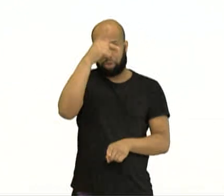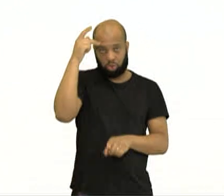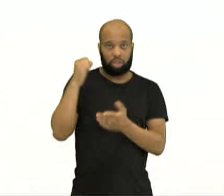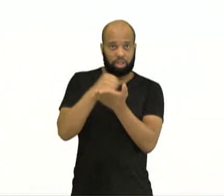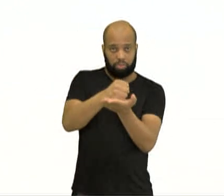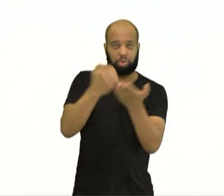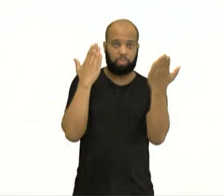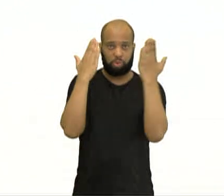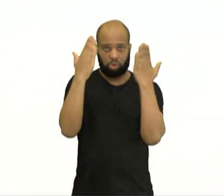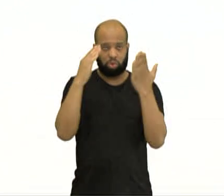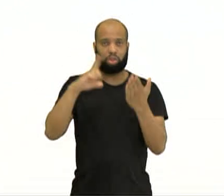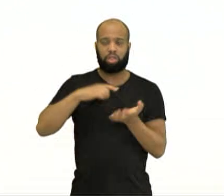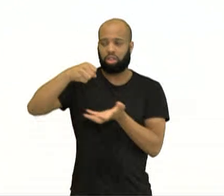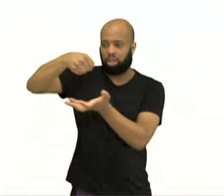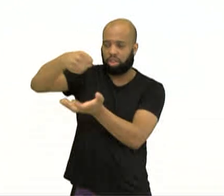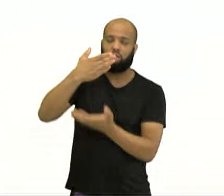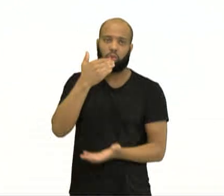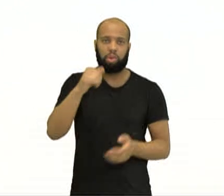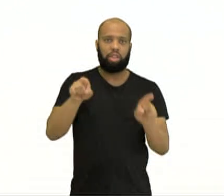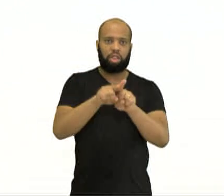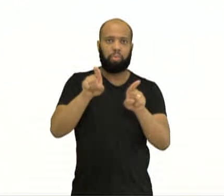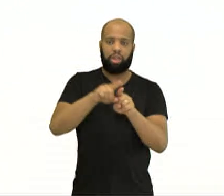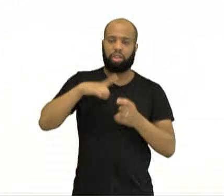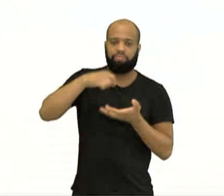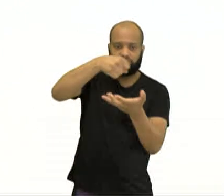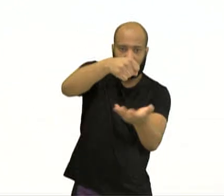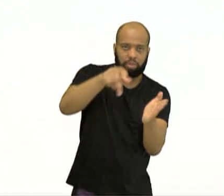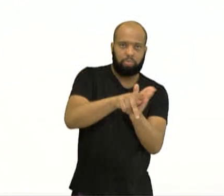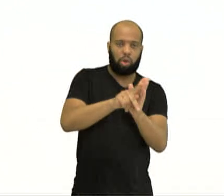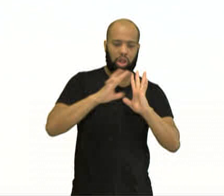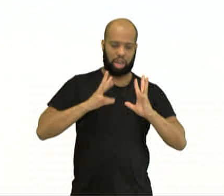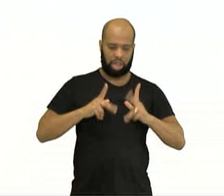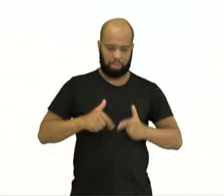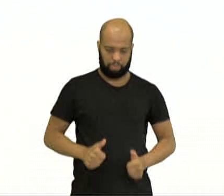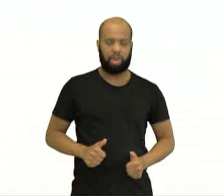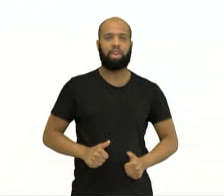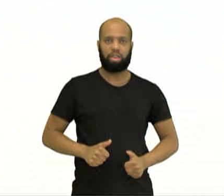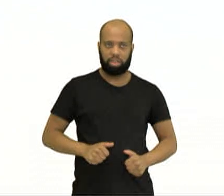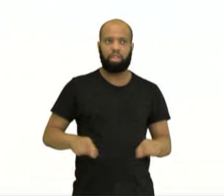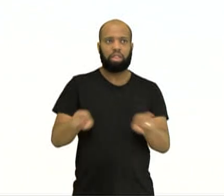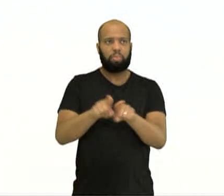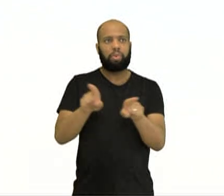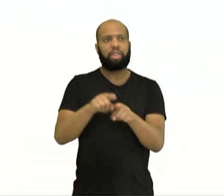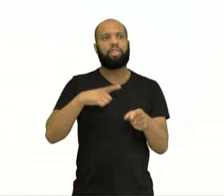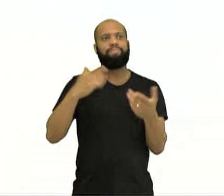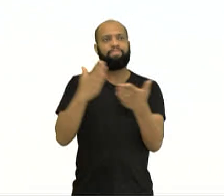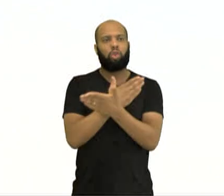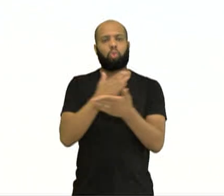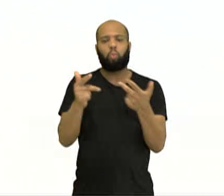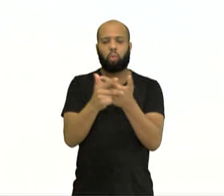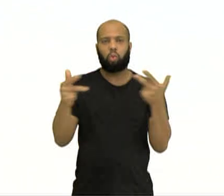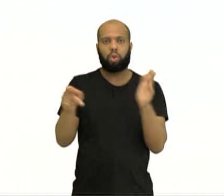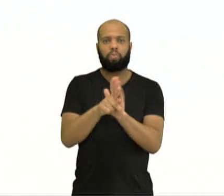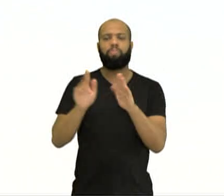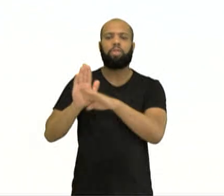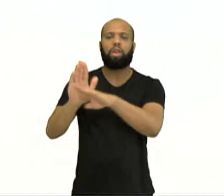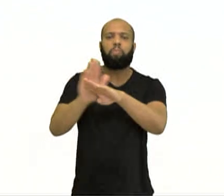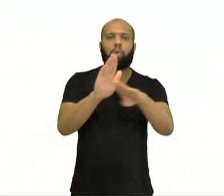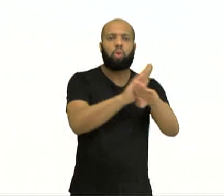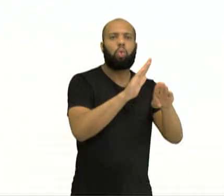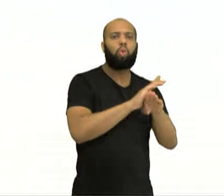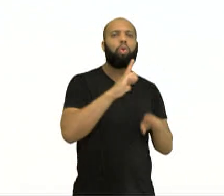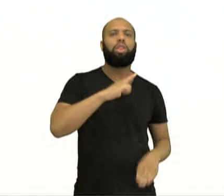alimentos, doação de produtos de higiene pessoal e consultas gratuitas são algumas ações solidárias que se espalham